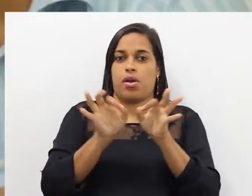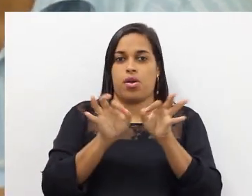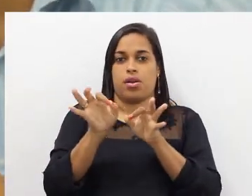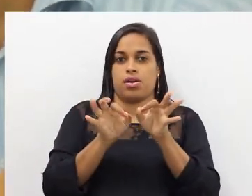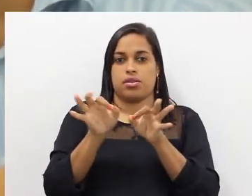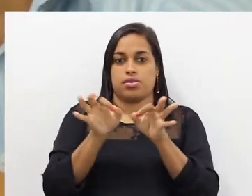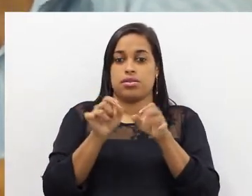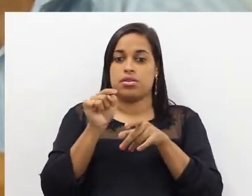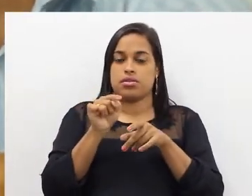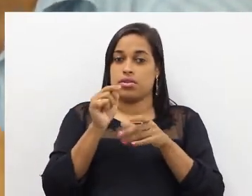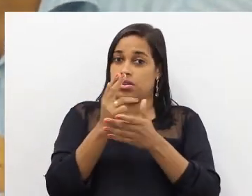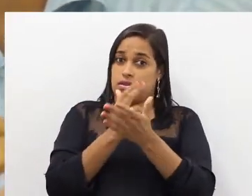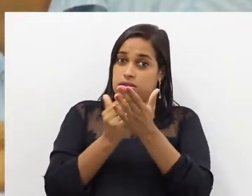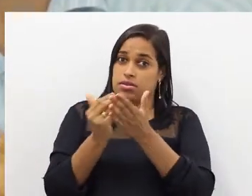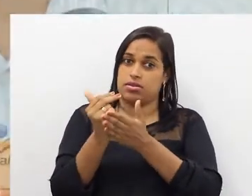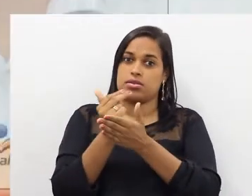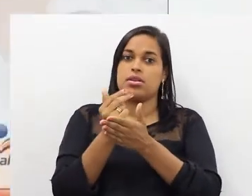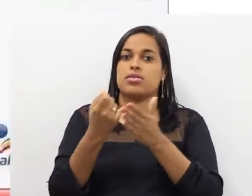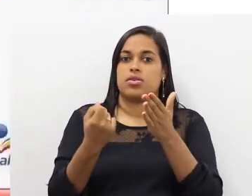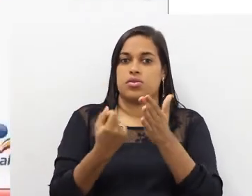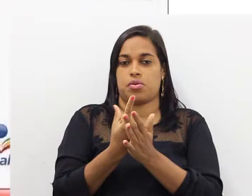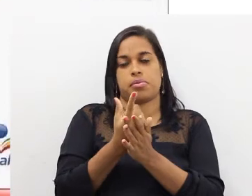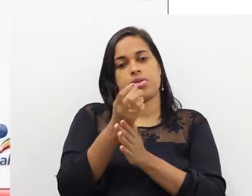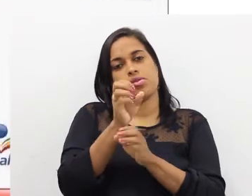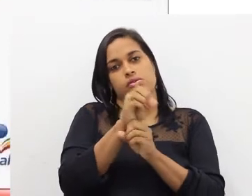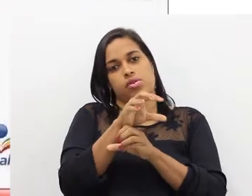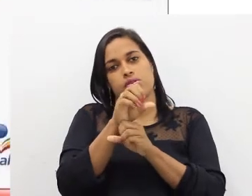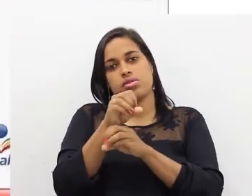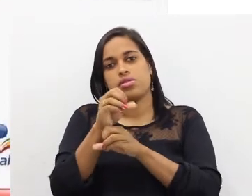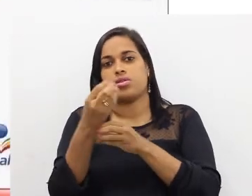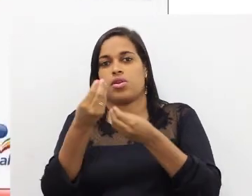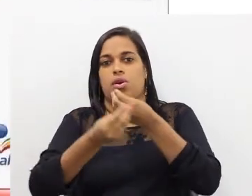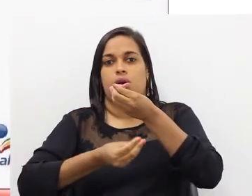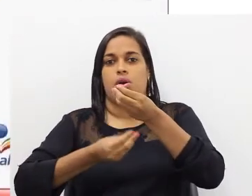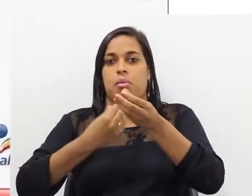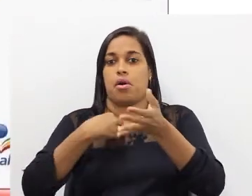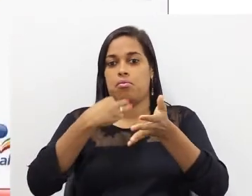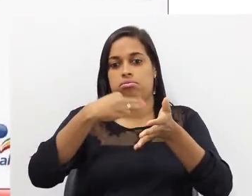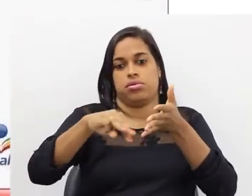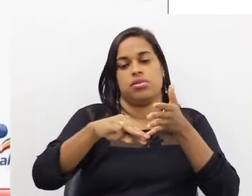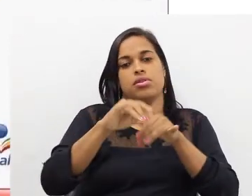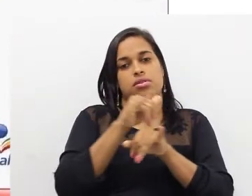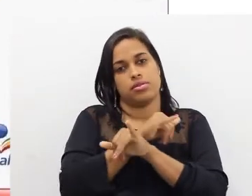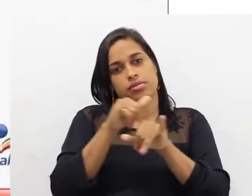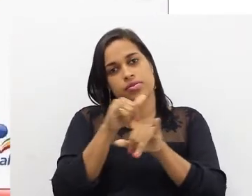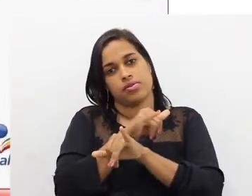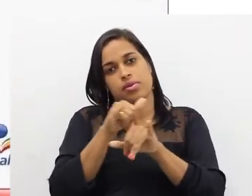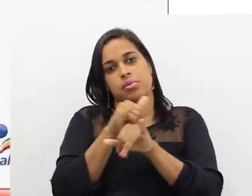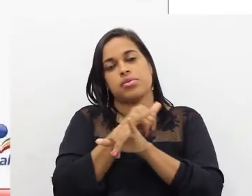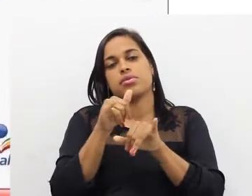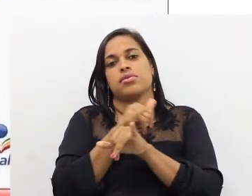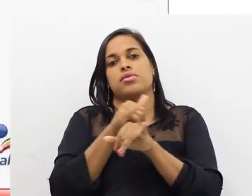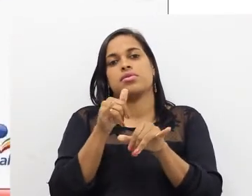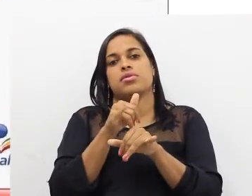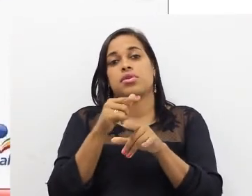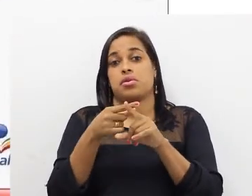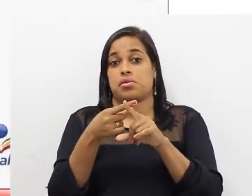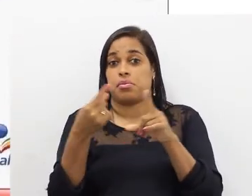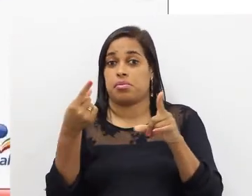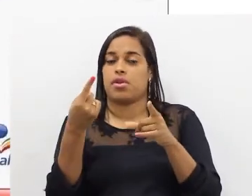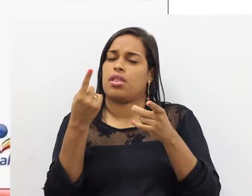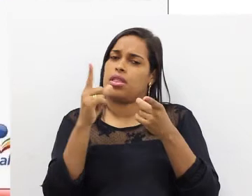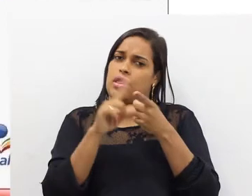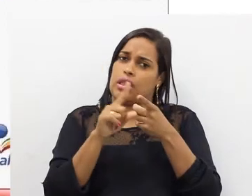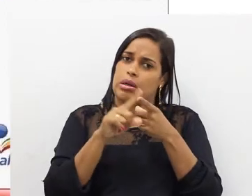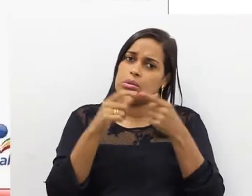slide aí que é um desenho dos computadores em círculo, como se os computadores enviassem os dados um para o outro. Só que a topologia em anel também